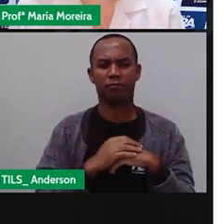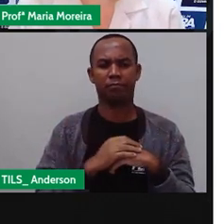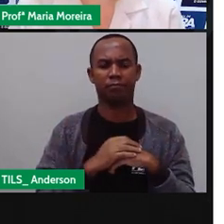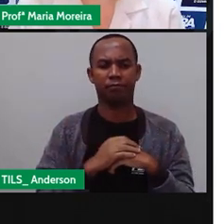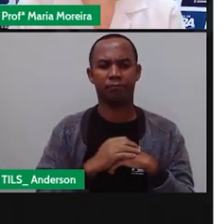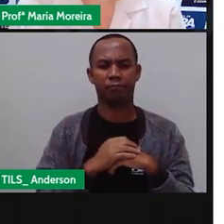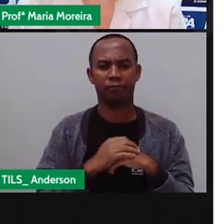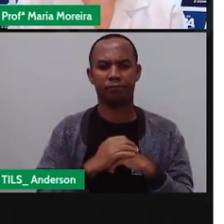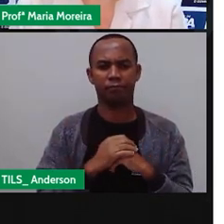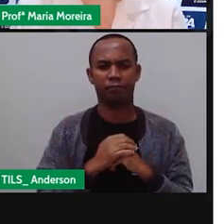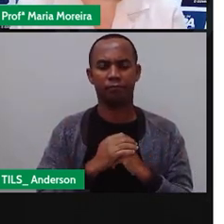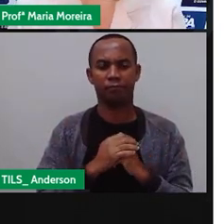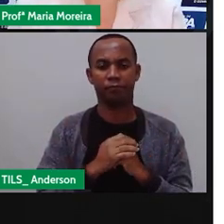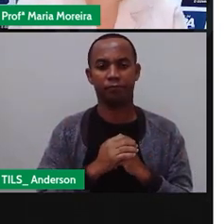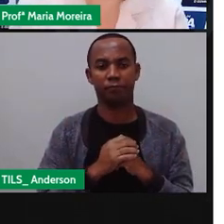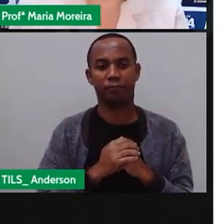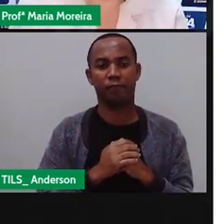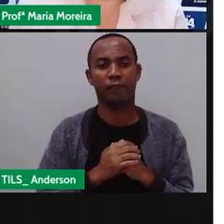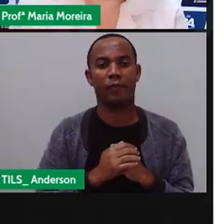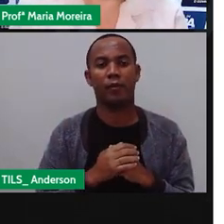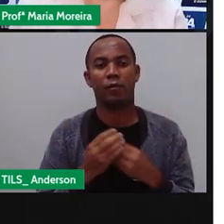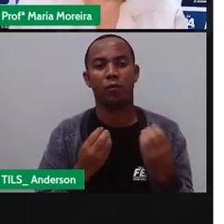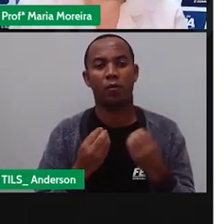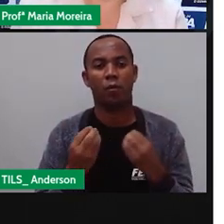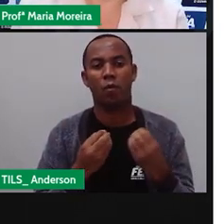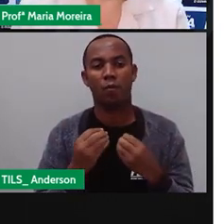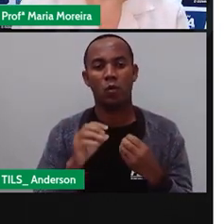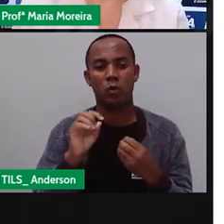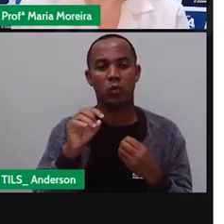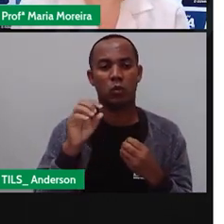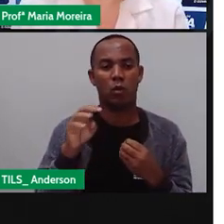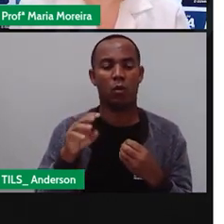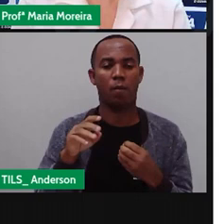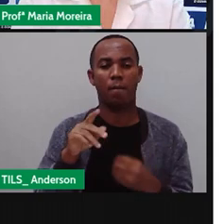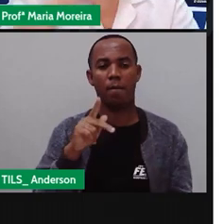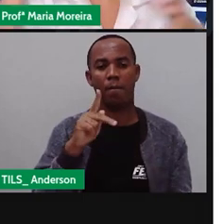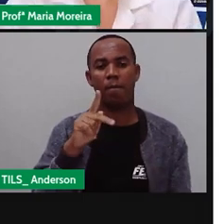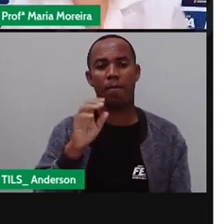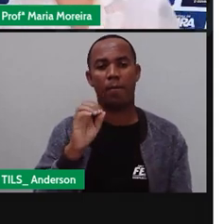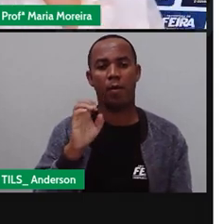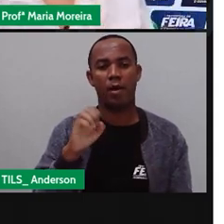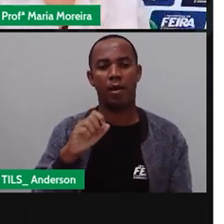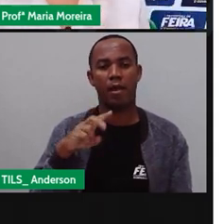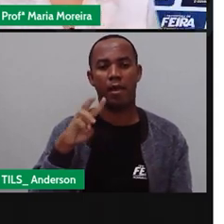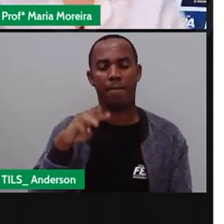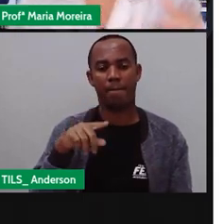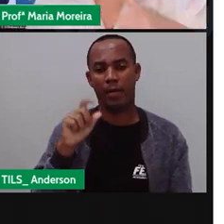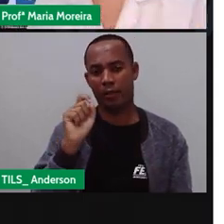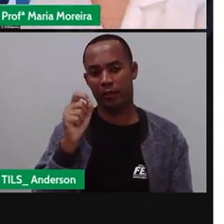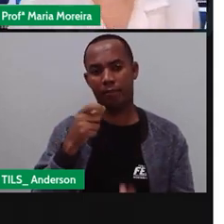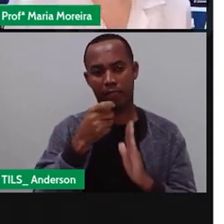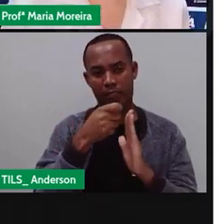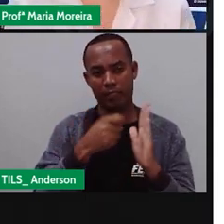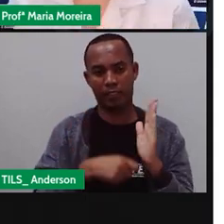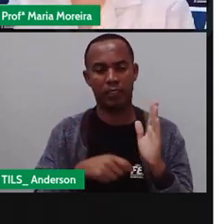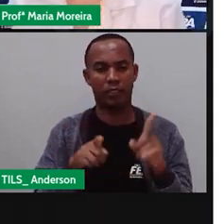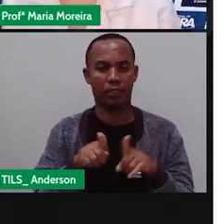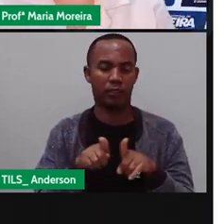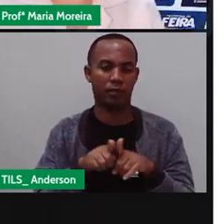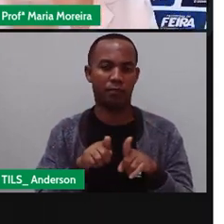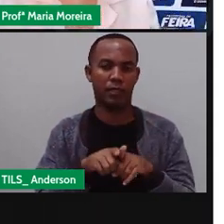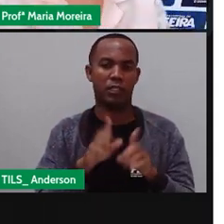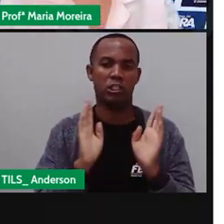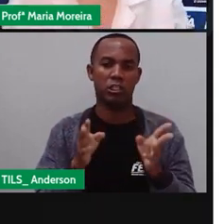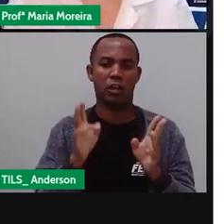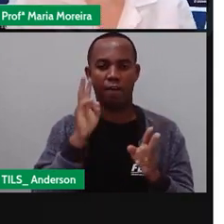formas de expressão. Então, a poesia não está só no poema, tá? Ela está na escrita de modo geral. Inclusive, a gente já viu isso